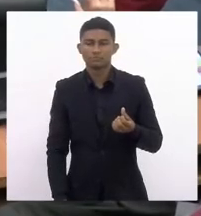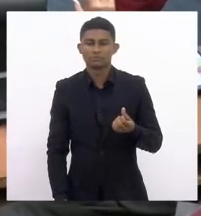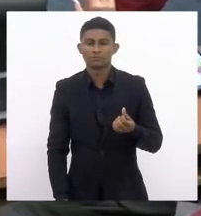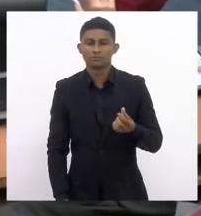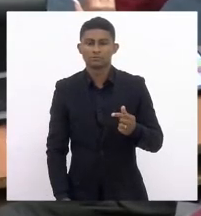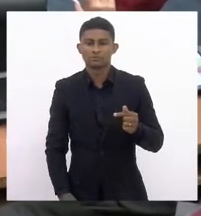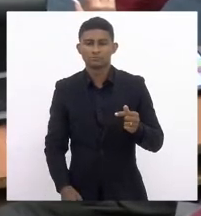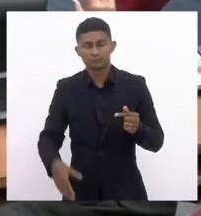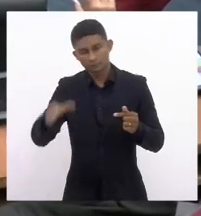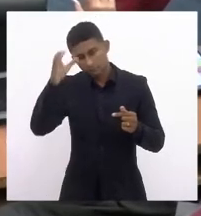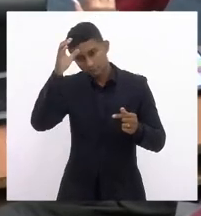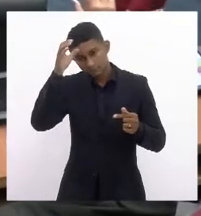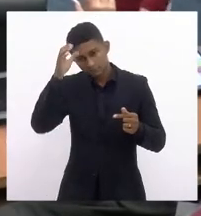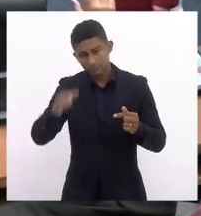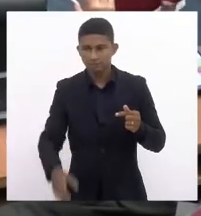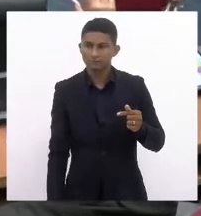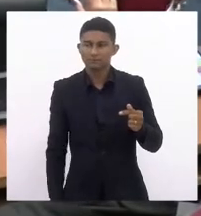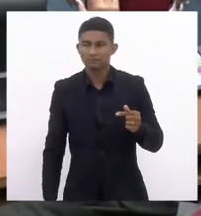tia,